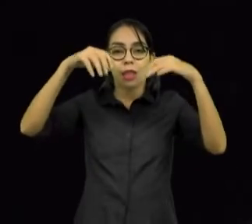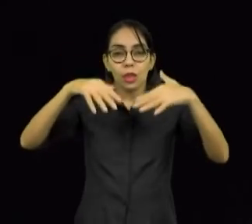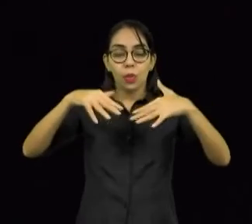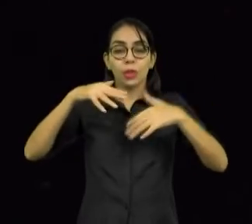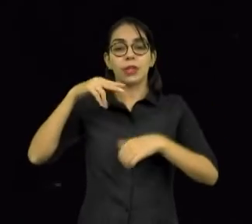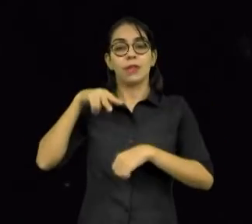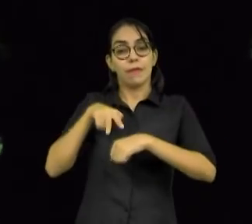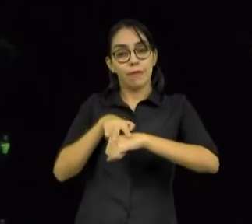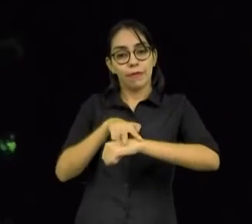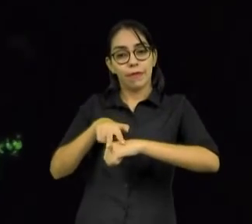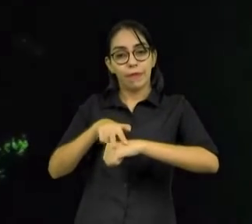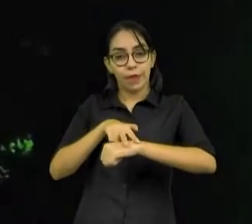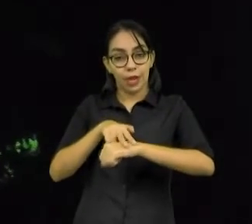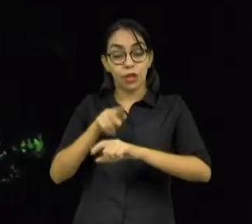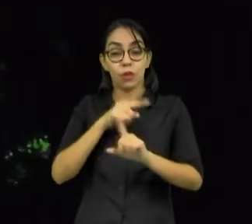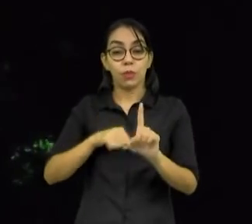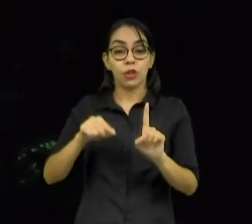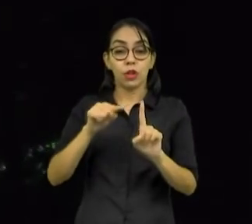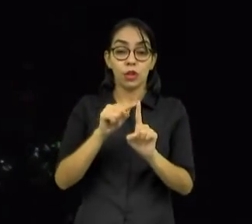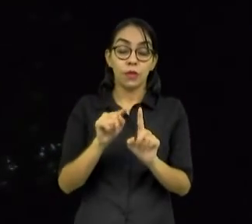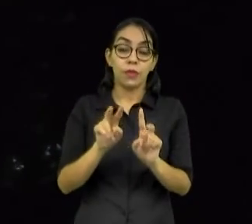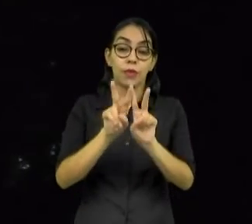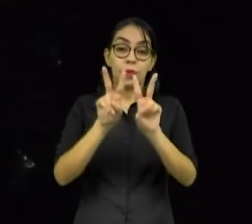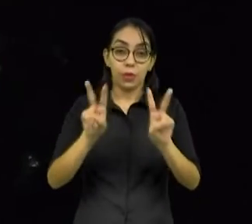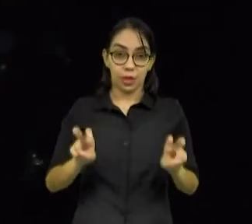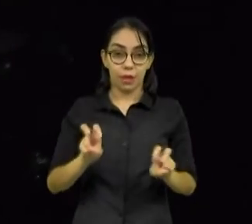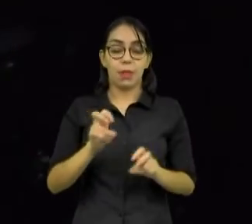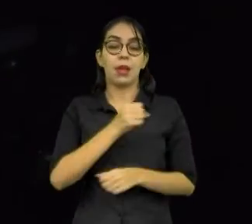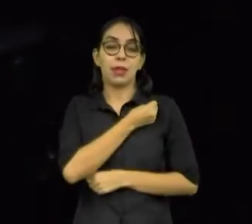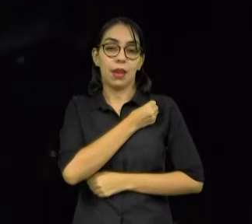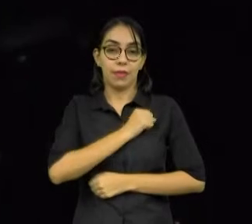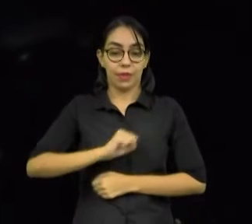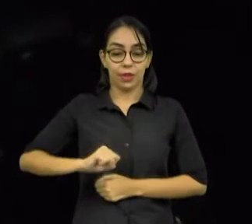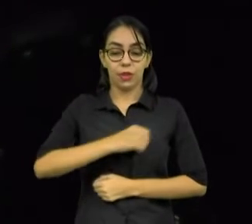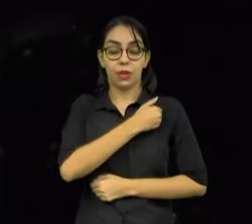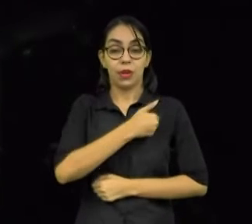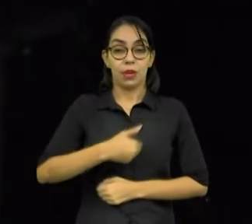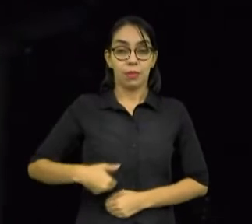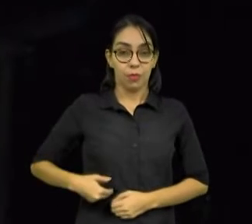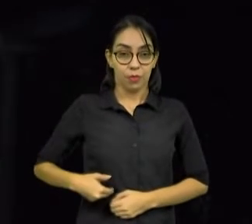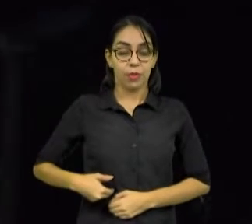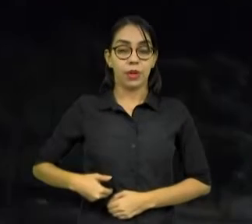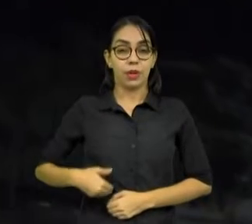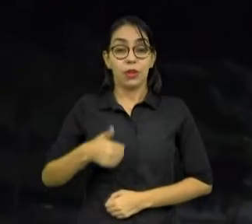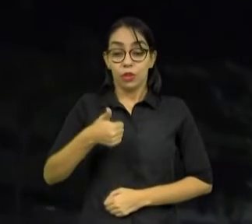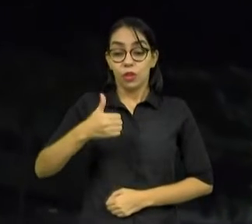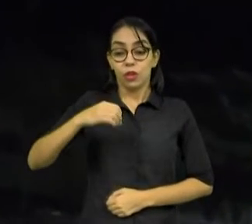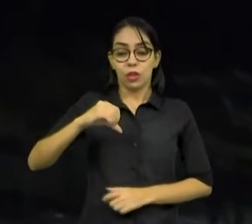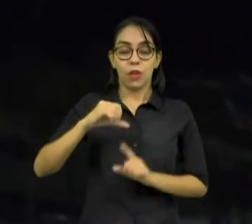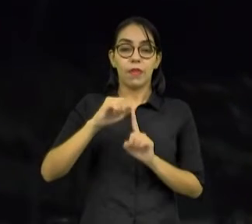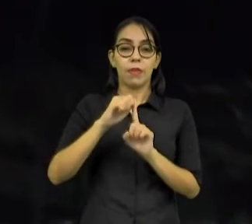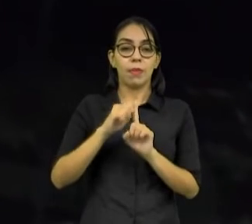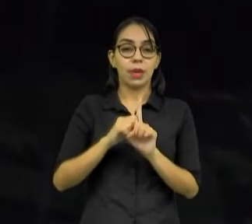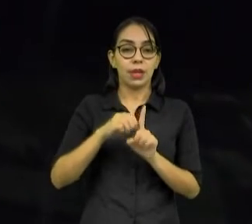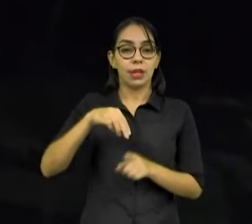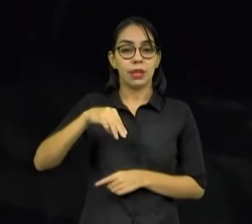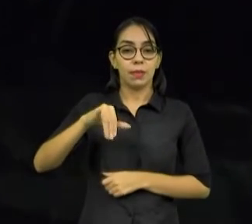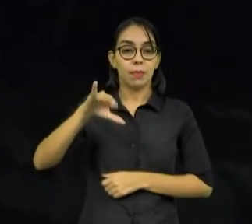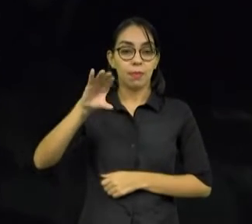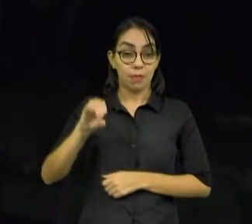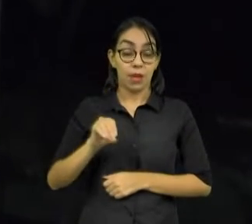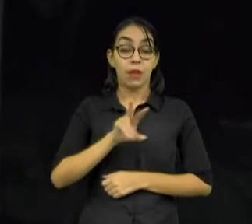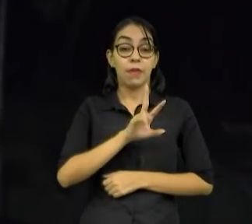em alusão ao Dia Nacional da Defensoria Pública, celebrado em 19 de maio. A iluminação permanece